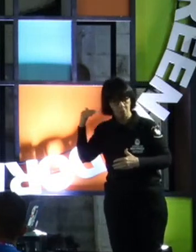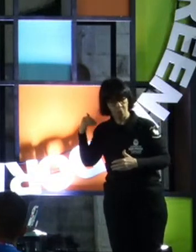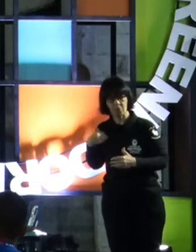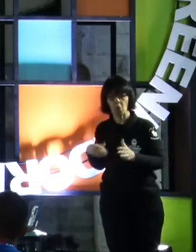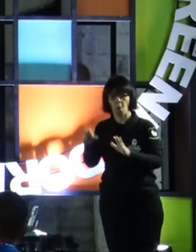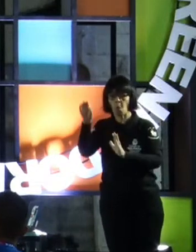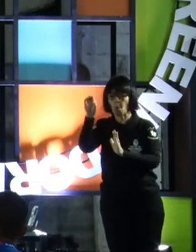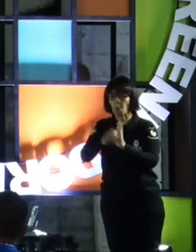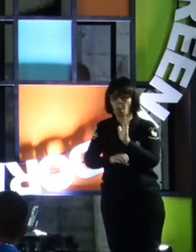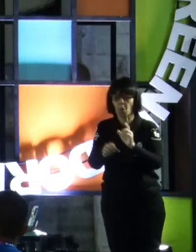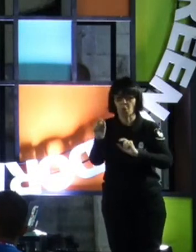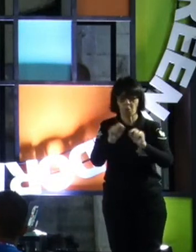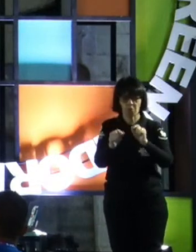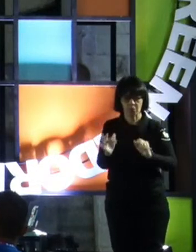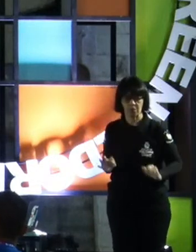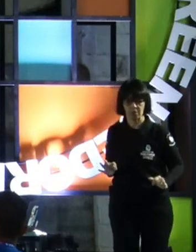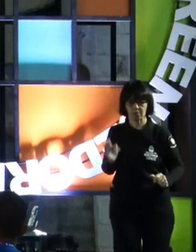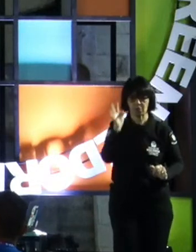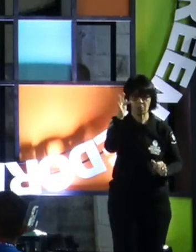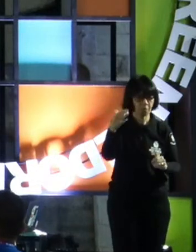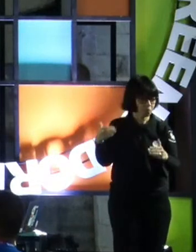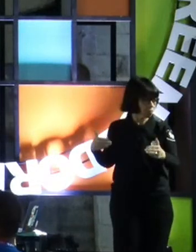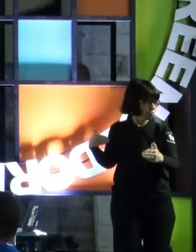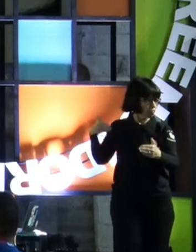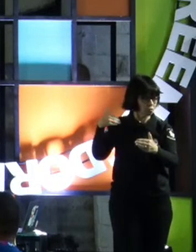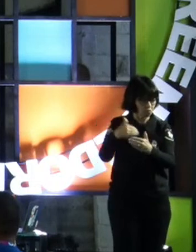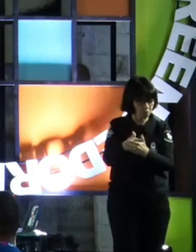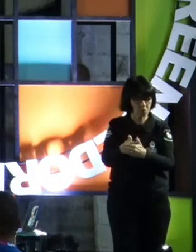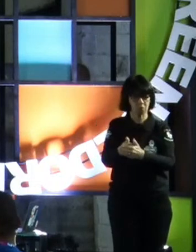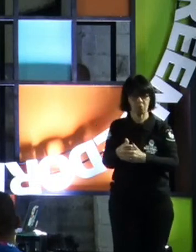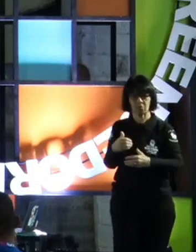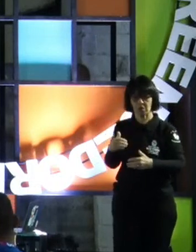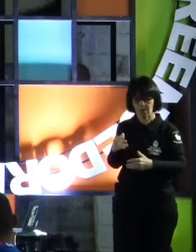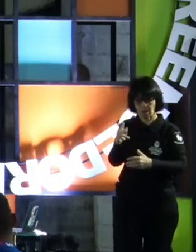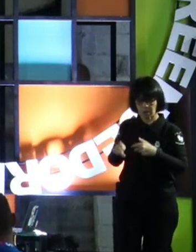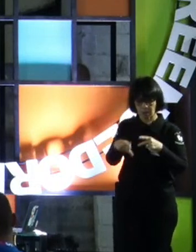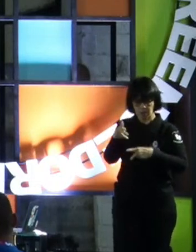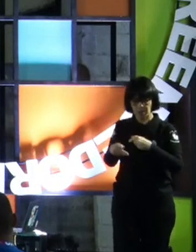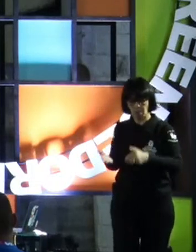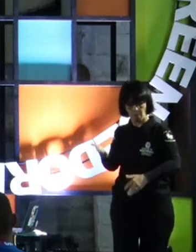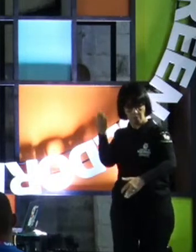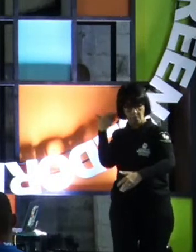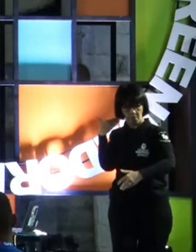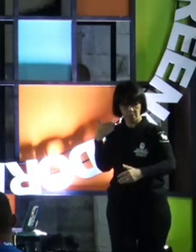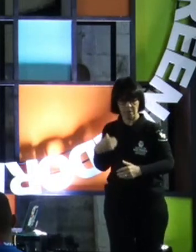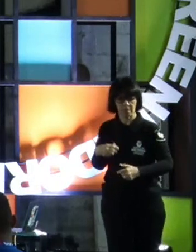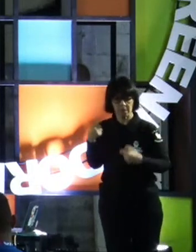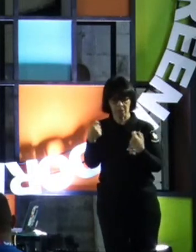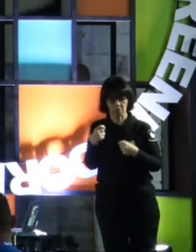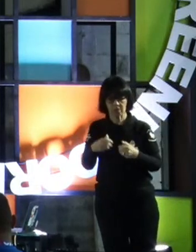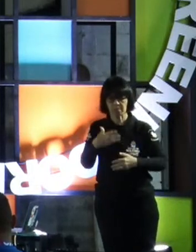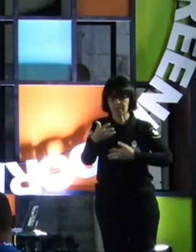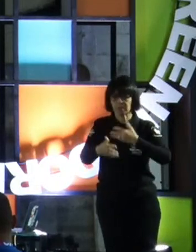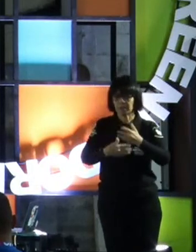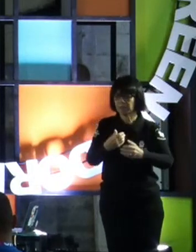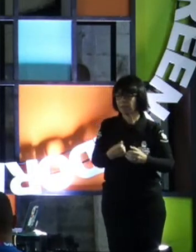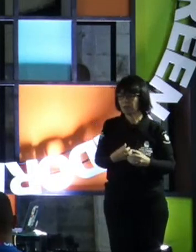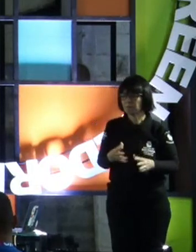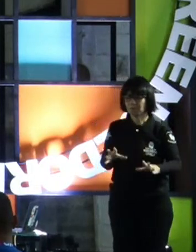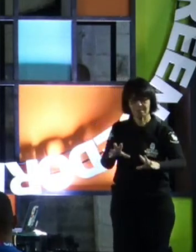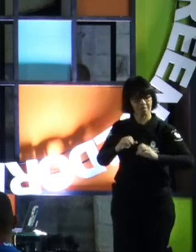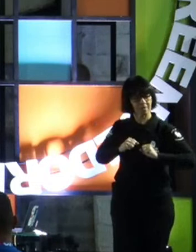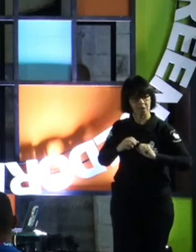conceito do futuro ancestral dos povos originários, porque a gente precisa beber nessa fonte